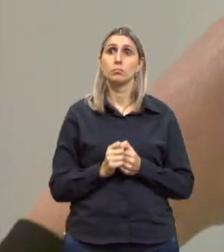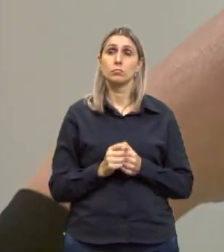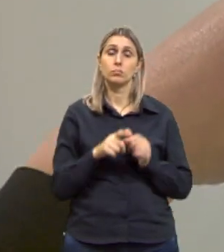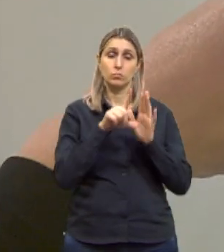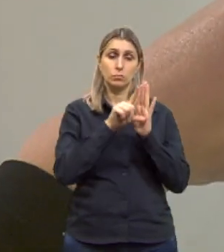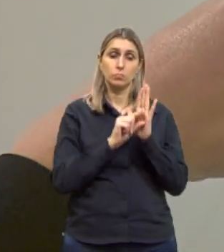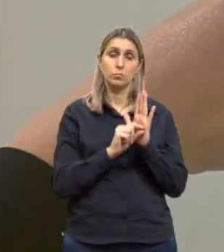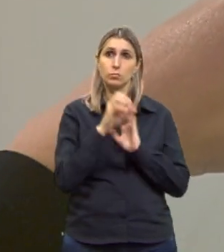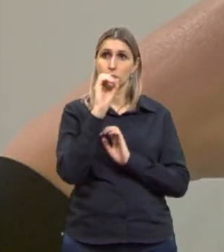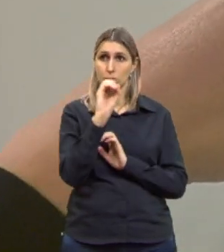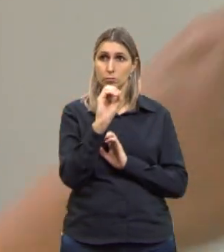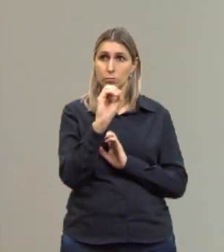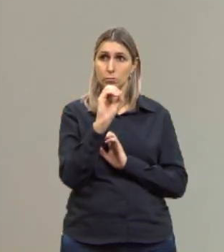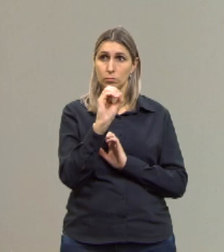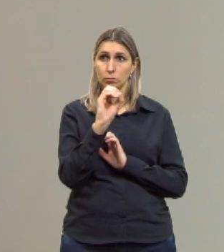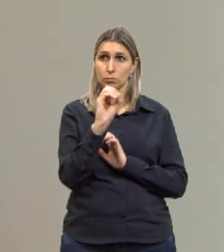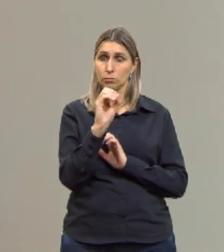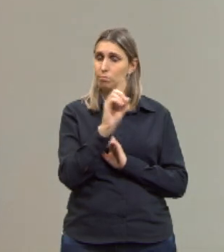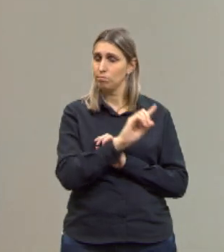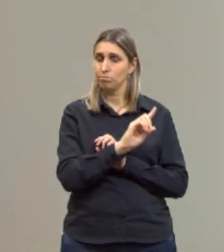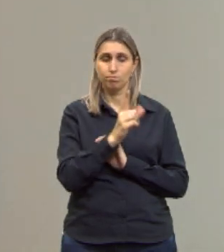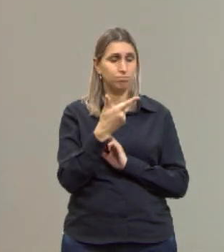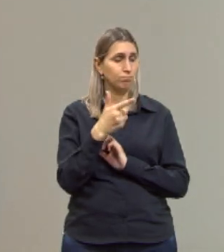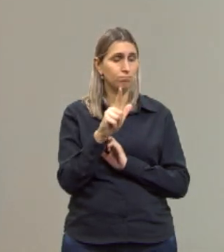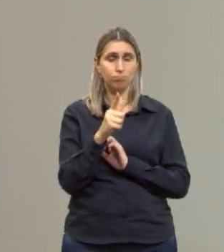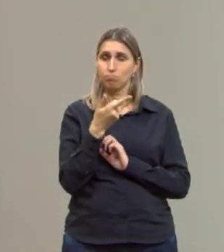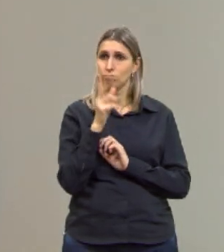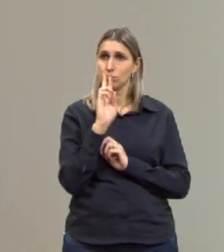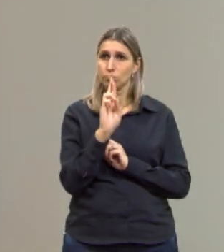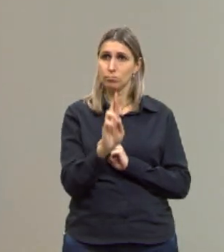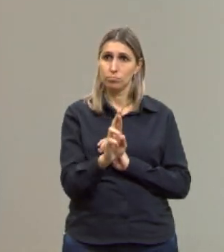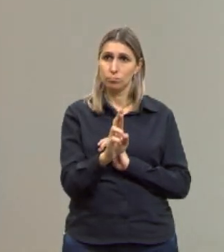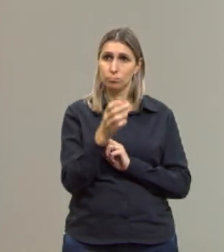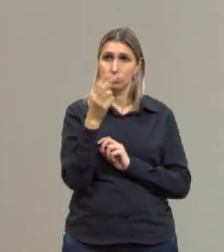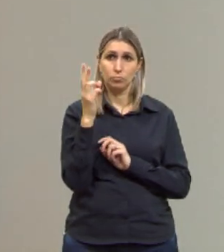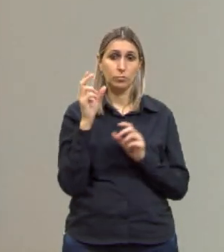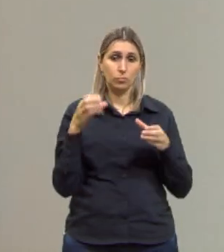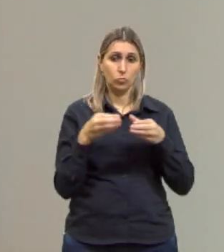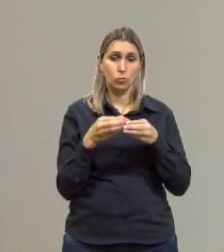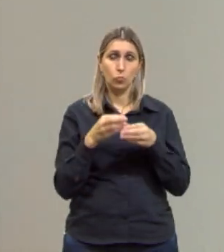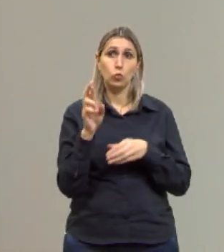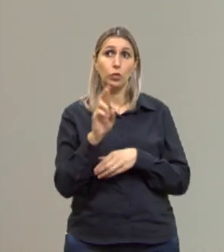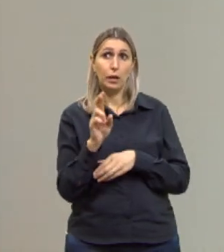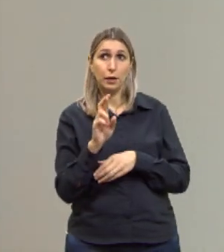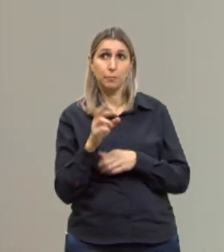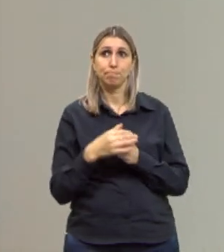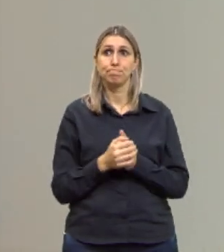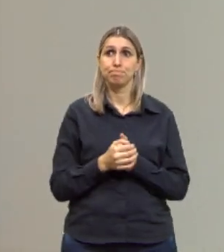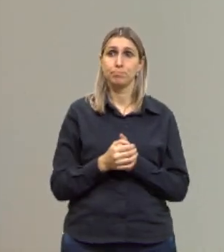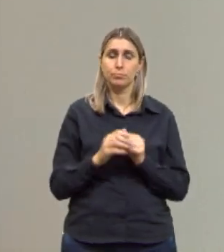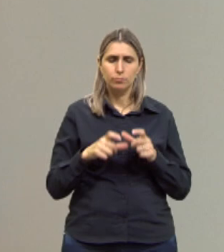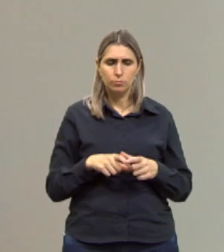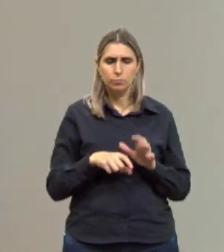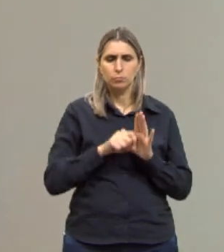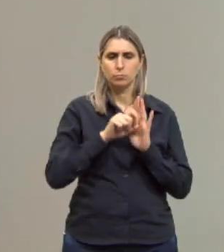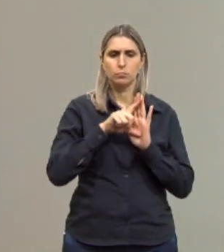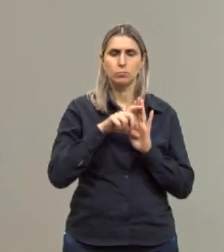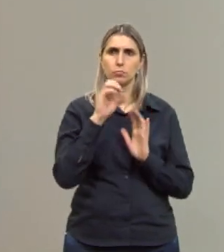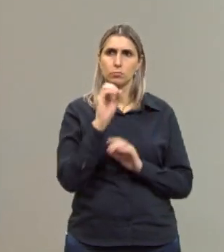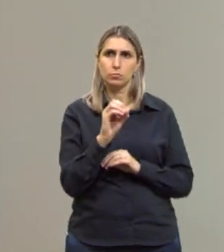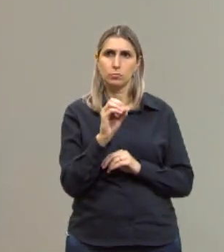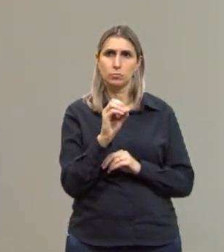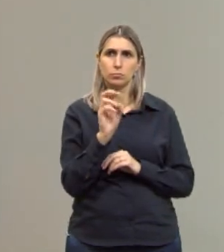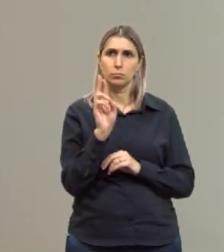Se for menor que zero, não existe raízes reais. Se for maior que zero,